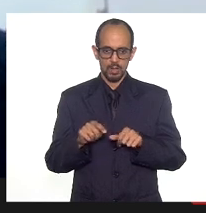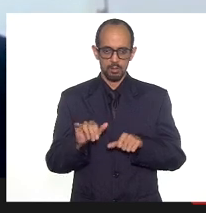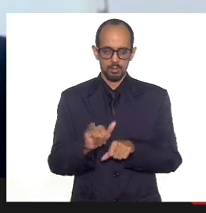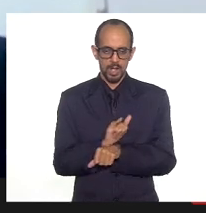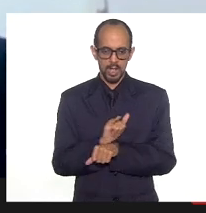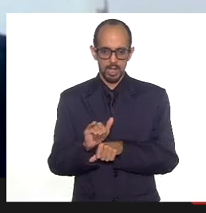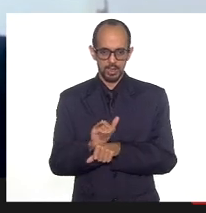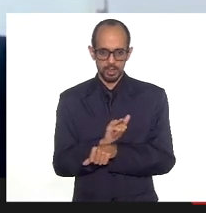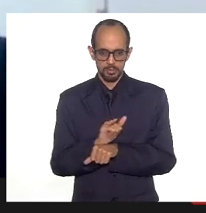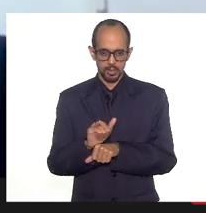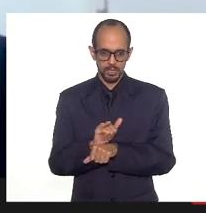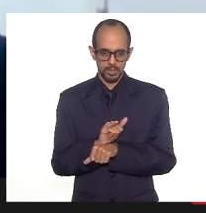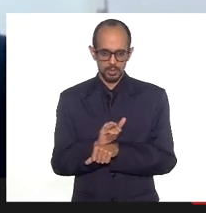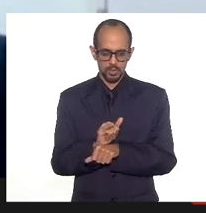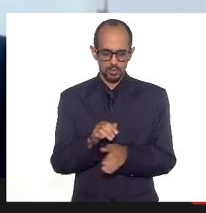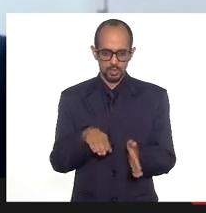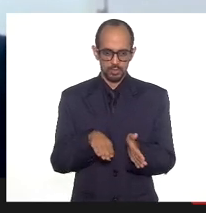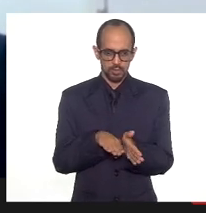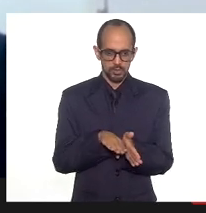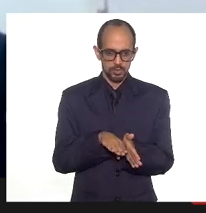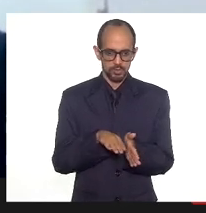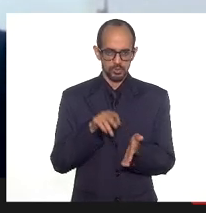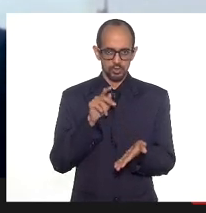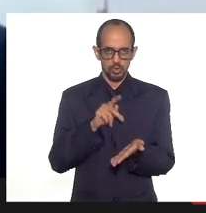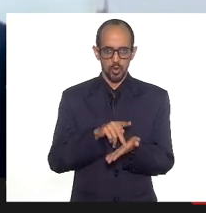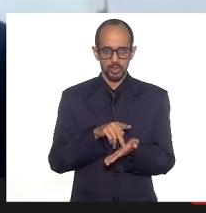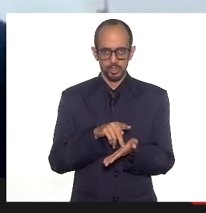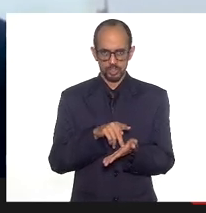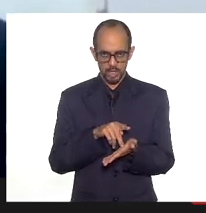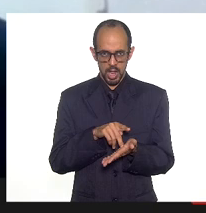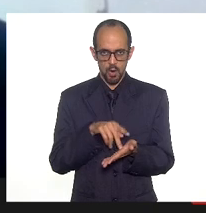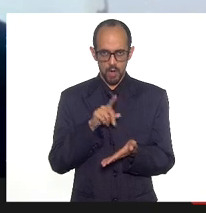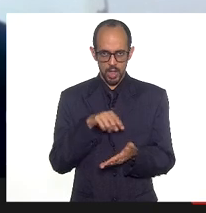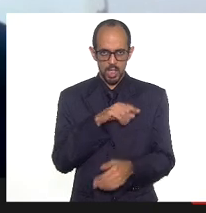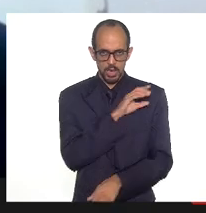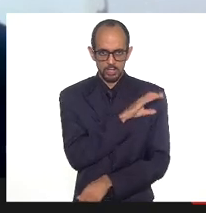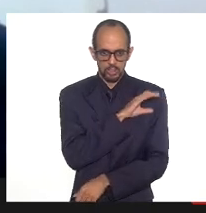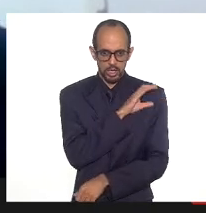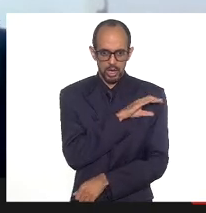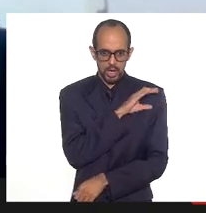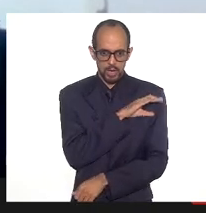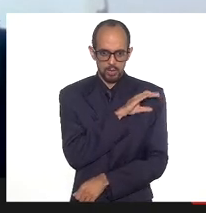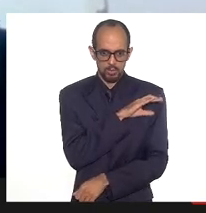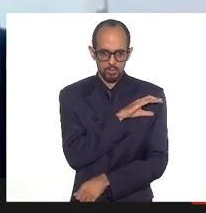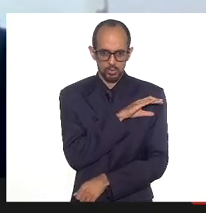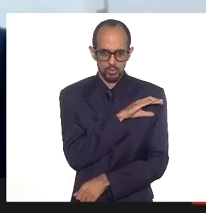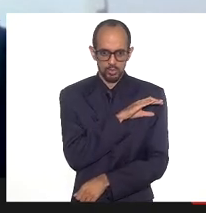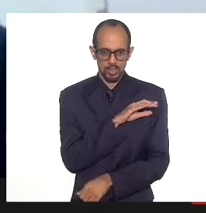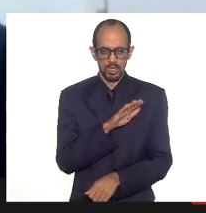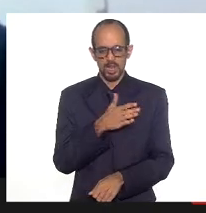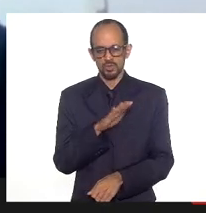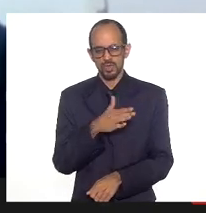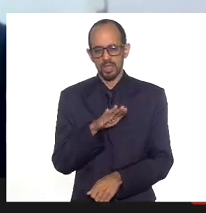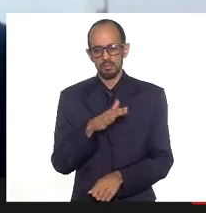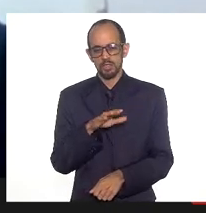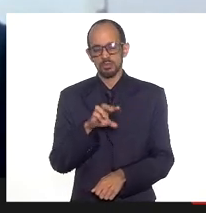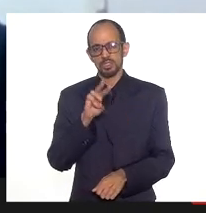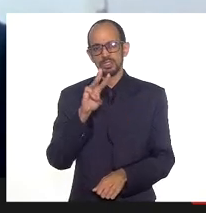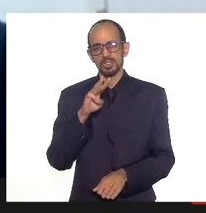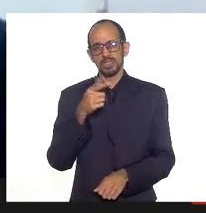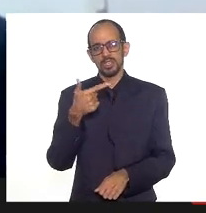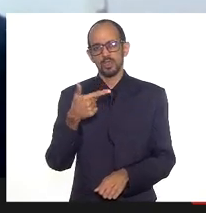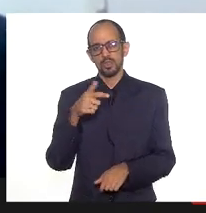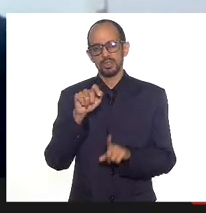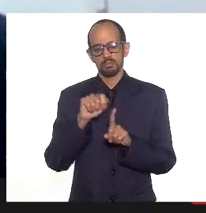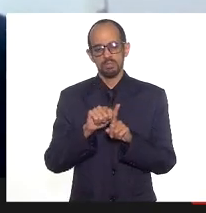dessas plataformas que originalmente iam para alguns campos, e as plataformas tiveram aí 32 meses, em média, de atraso.